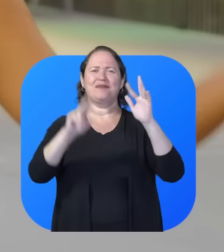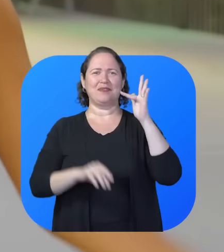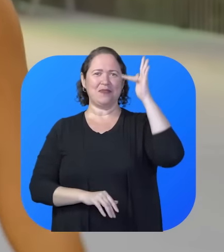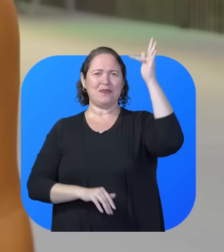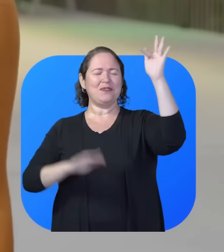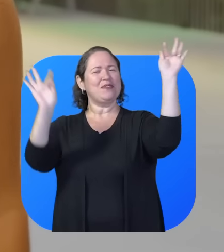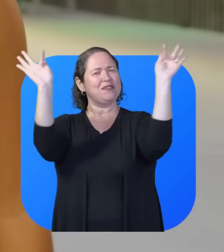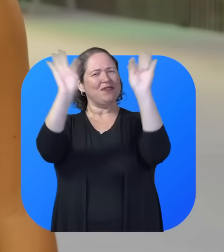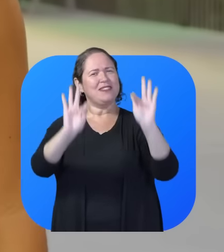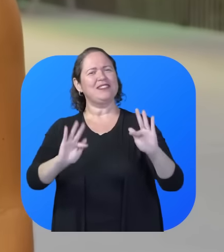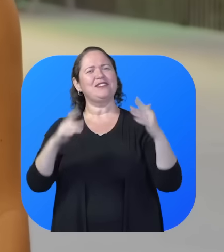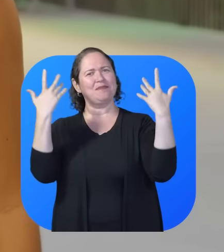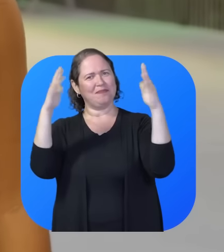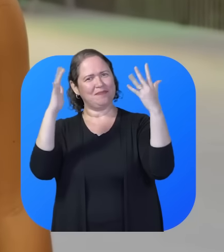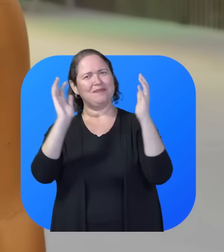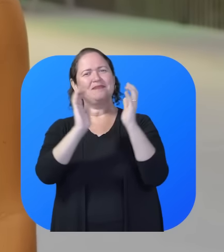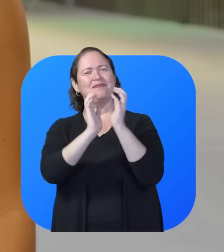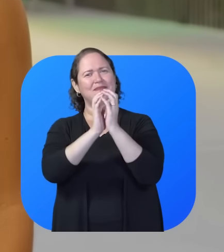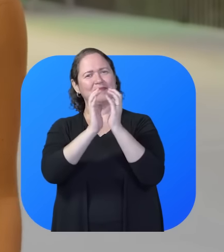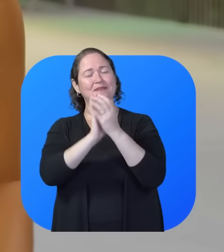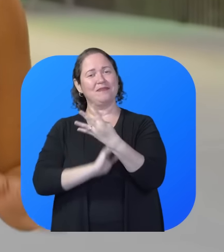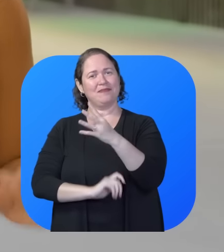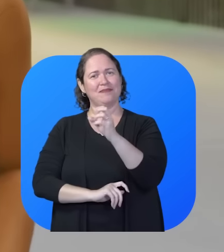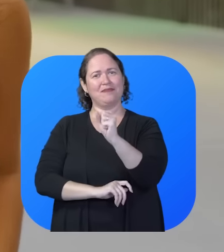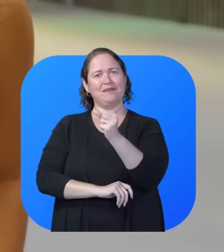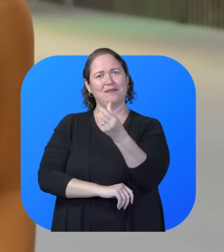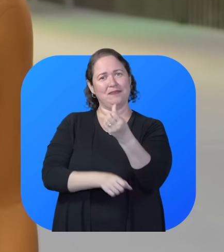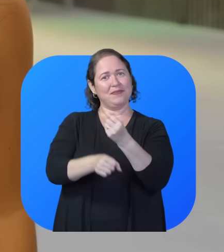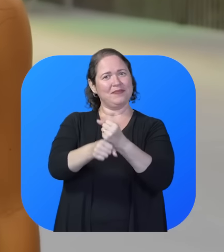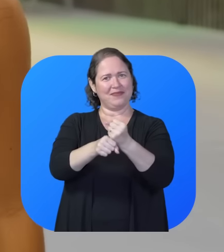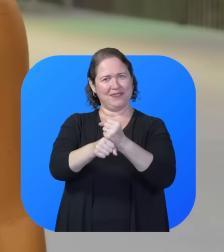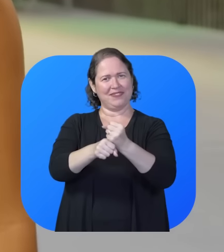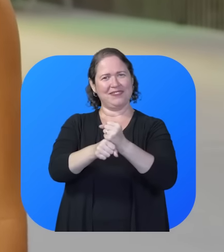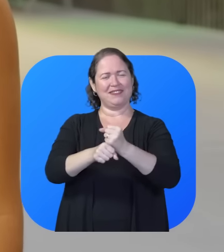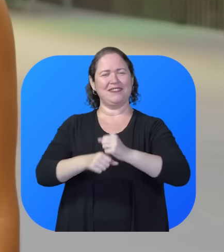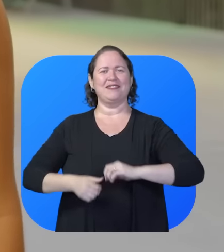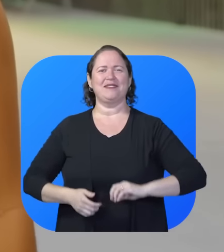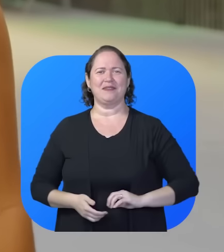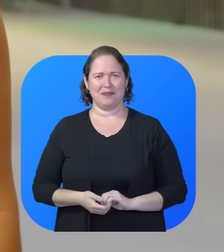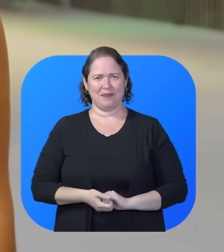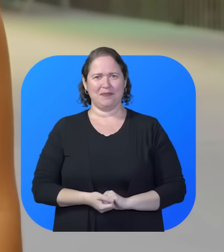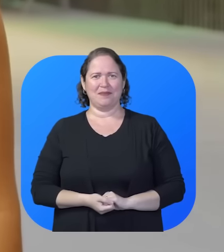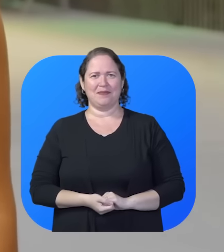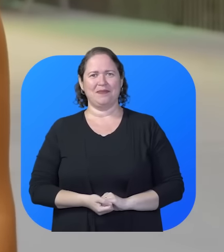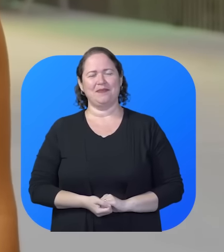desejo um futuro feliz. Parabéns, Recife, pelos 486 anos.